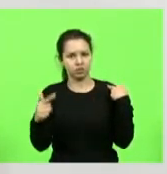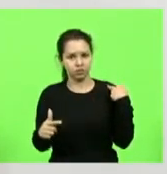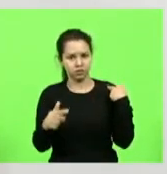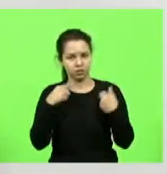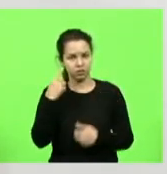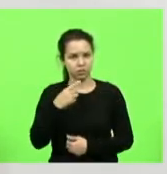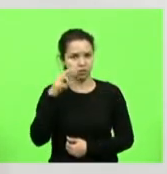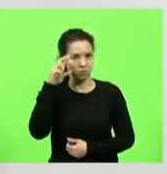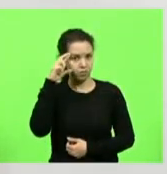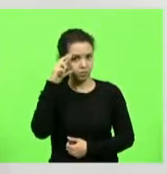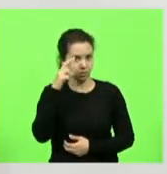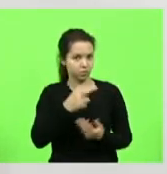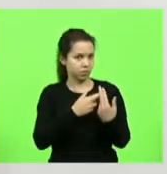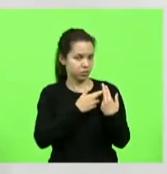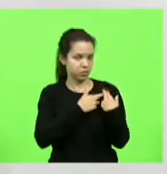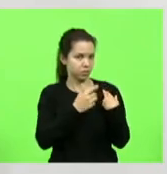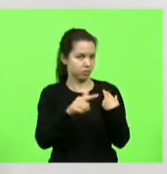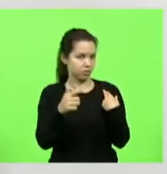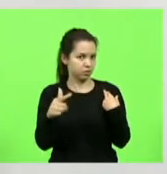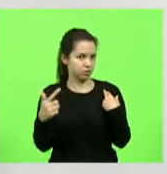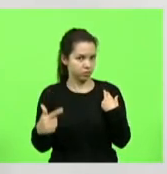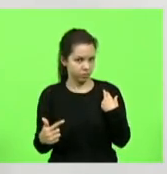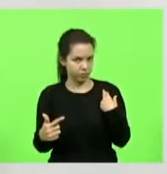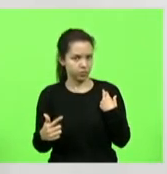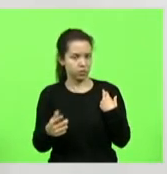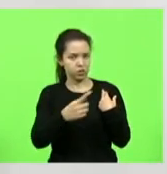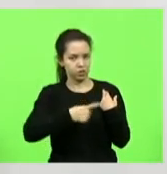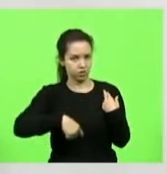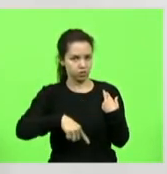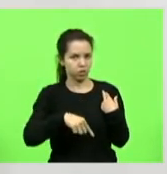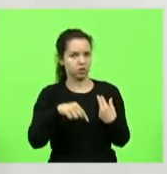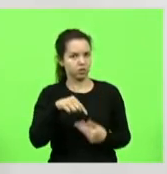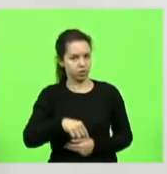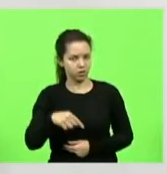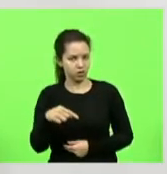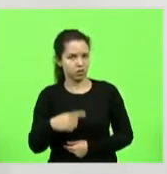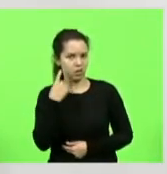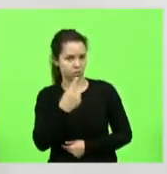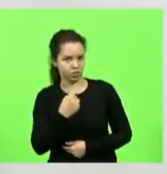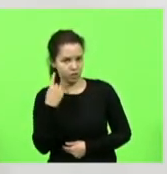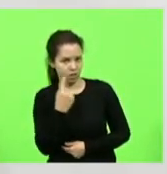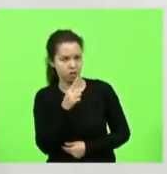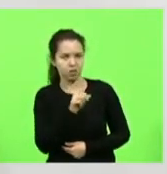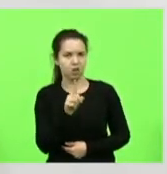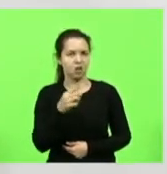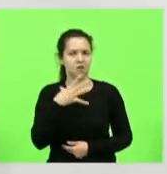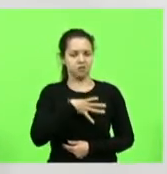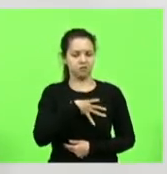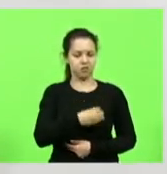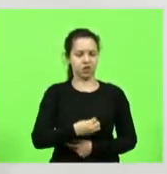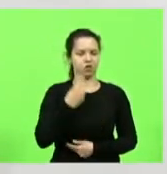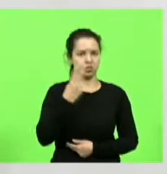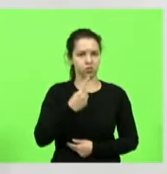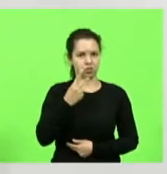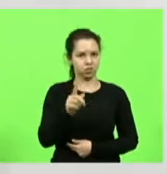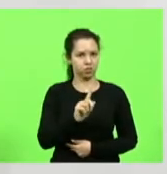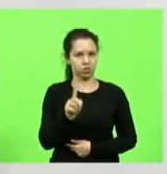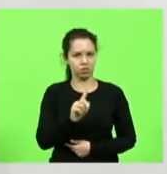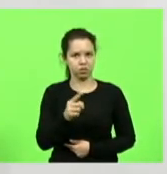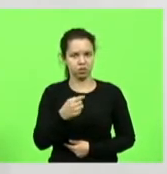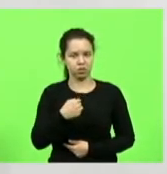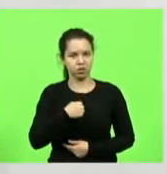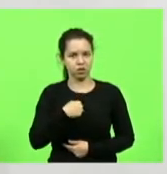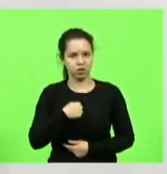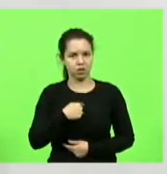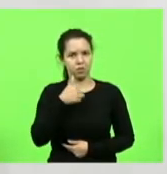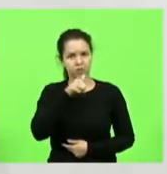é um irresponsável, e aqui não é deputado, não é filho de político, até porque bater na minha mãe, no meu pai, eu já